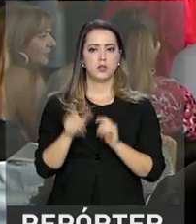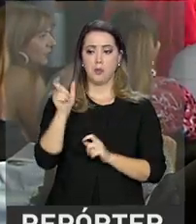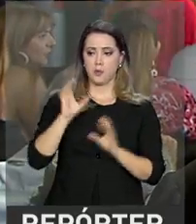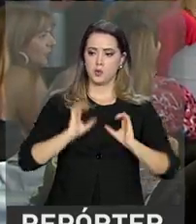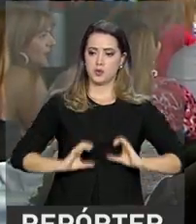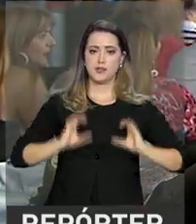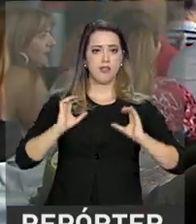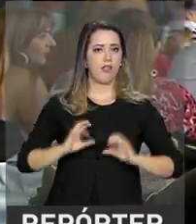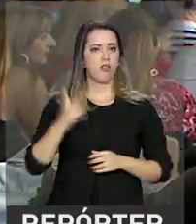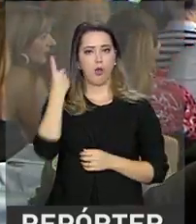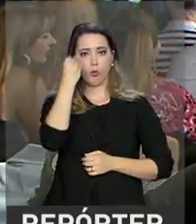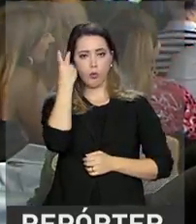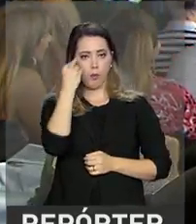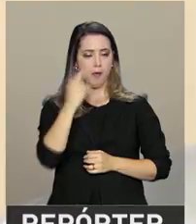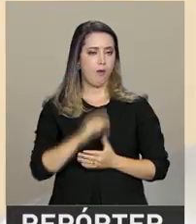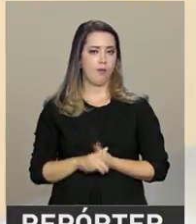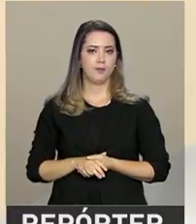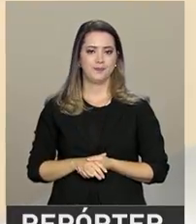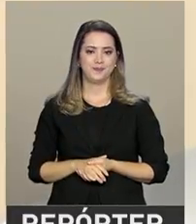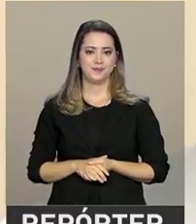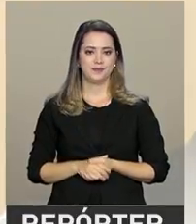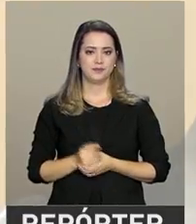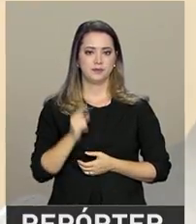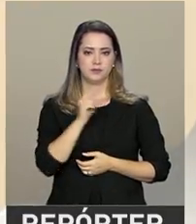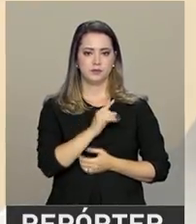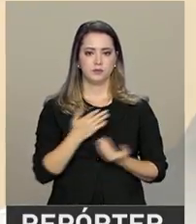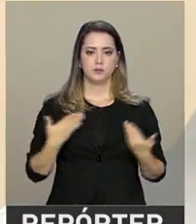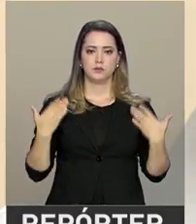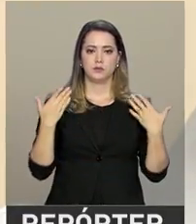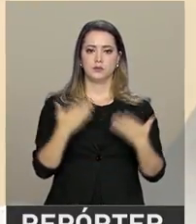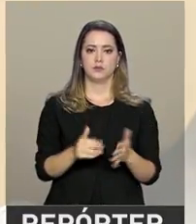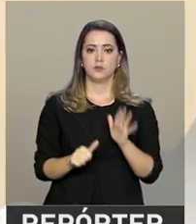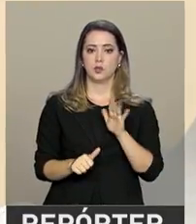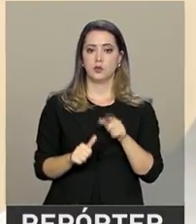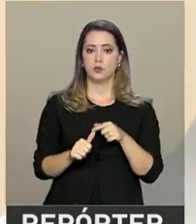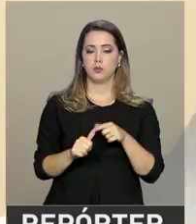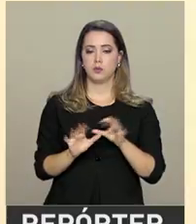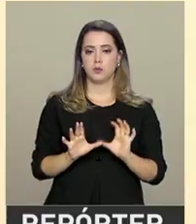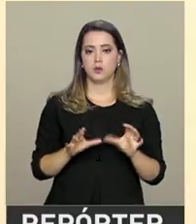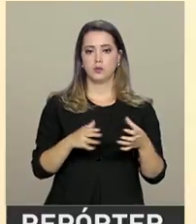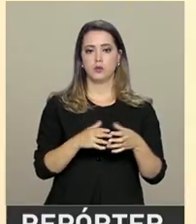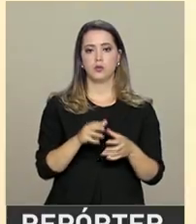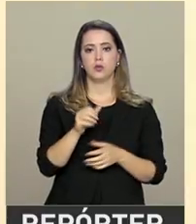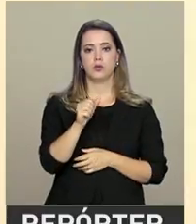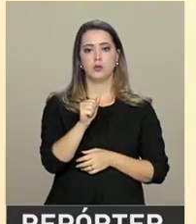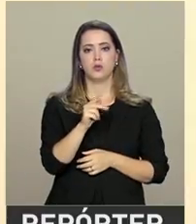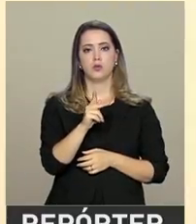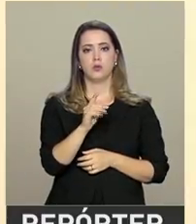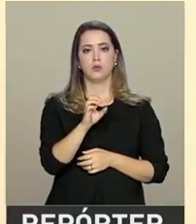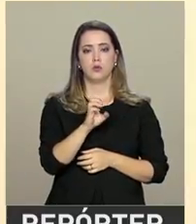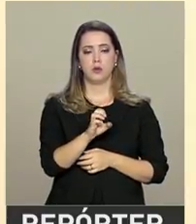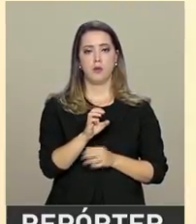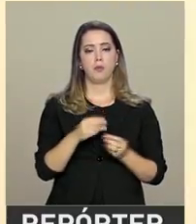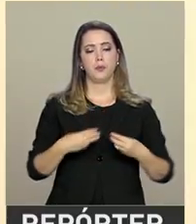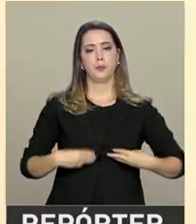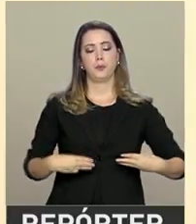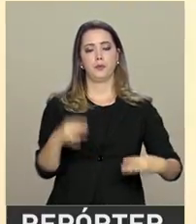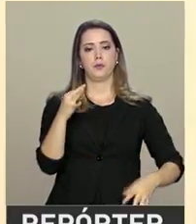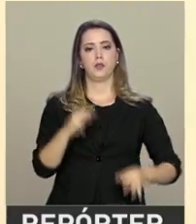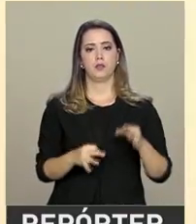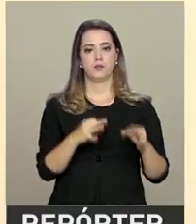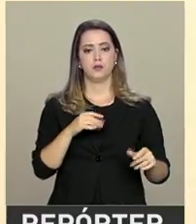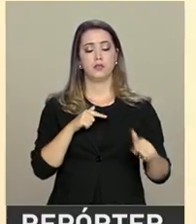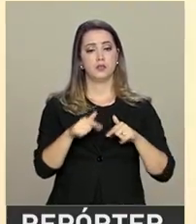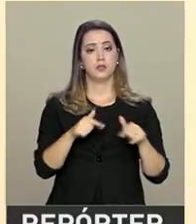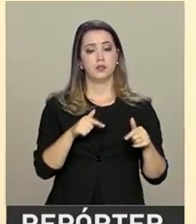cidadão comum, como todos nós. Paulo participou da primeira turma do projeto da APAI com o Ministério da Justiça. O emprego na